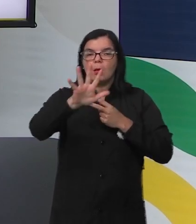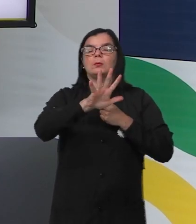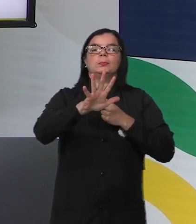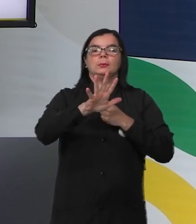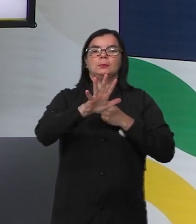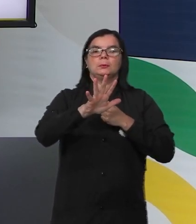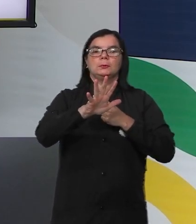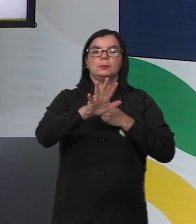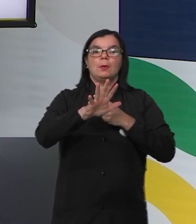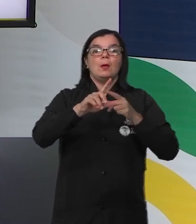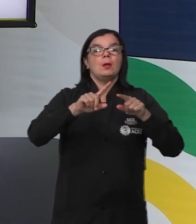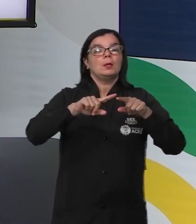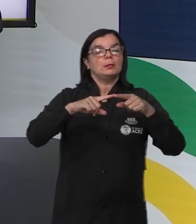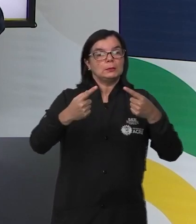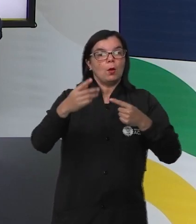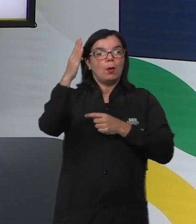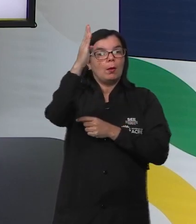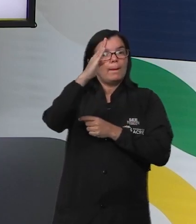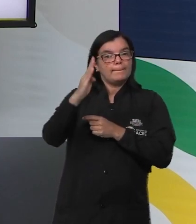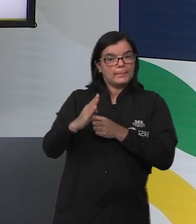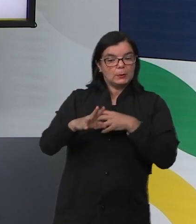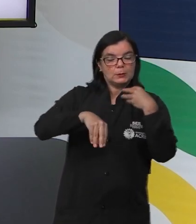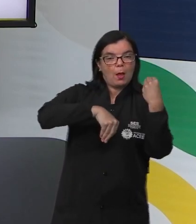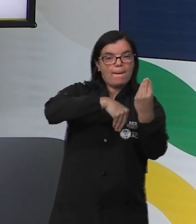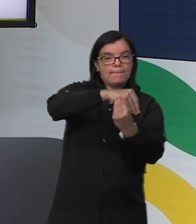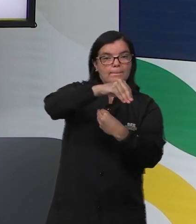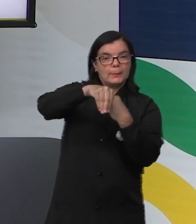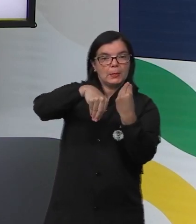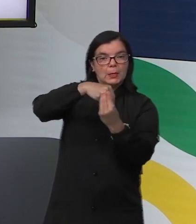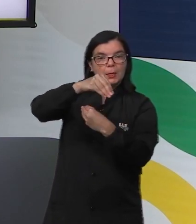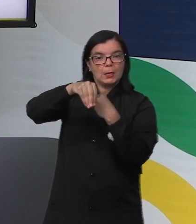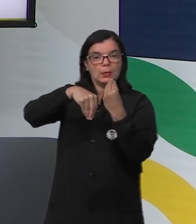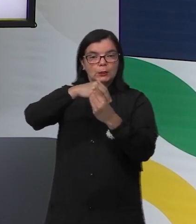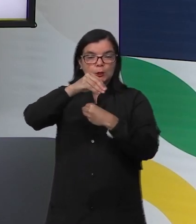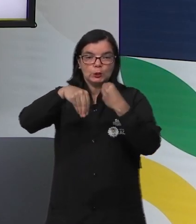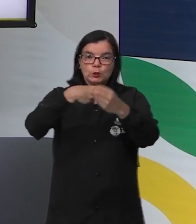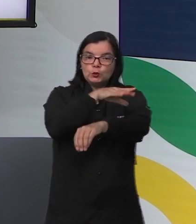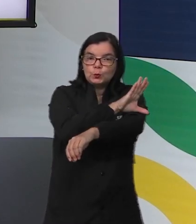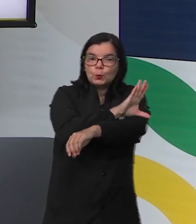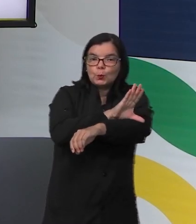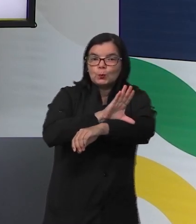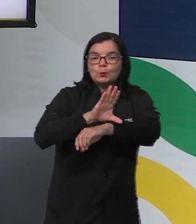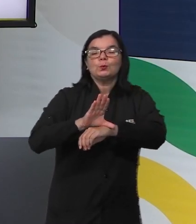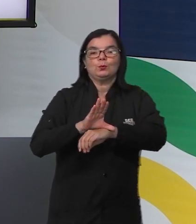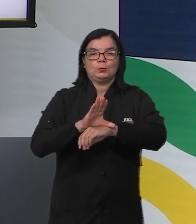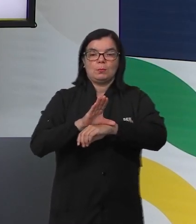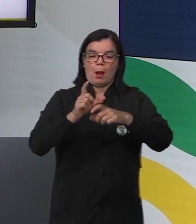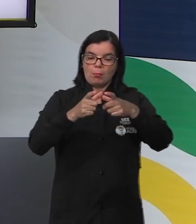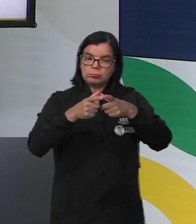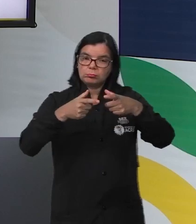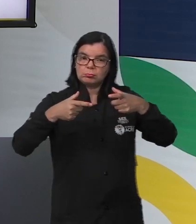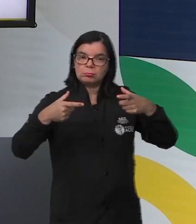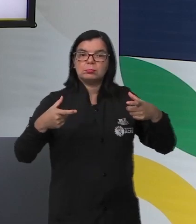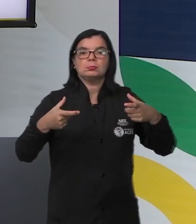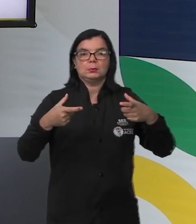abrangente. Então, o Brasil é essa miscigenação multicultural, até pelas suas dimensões.